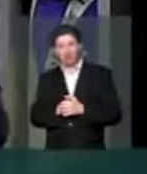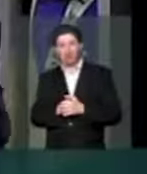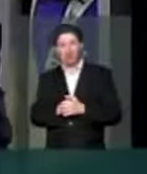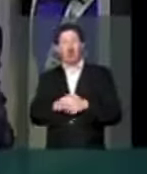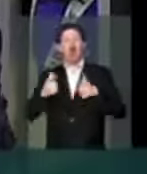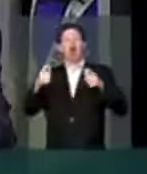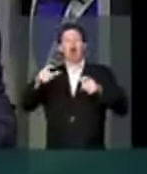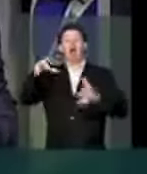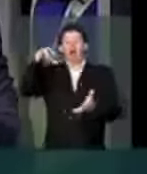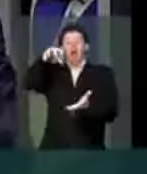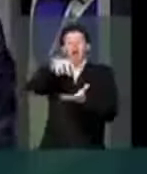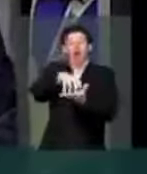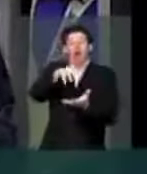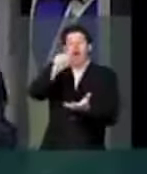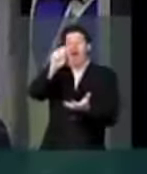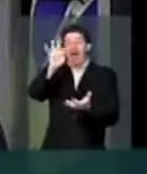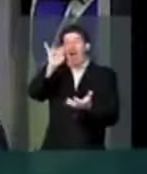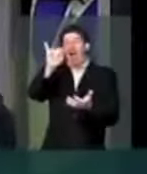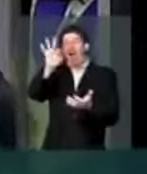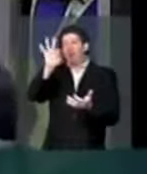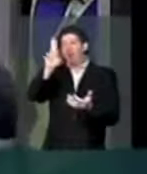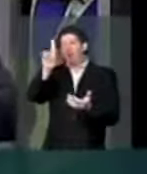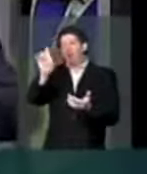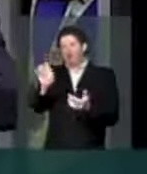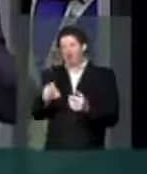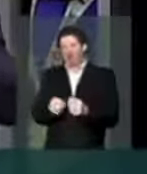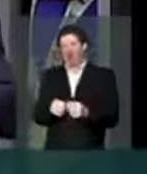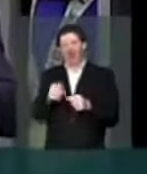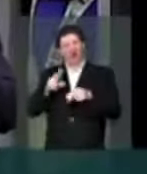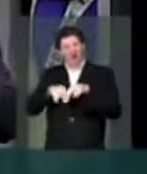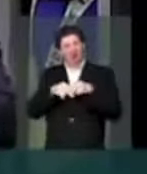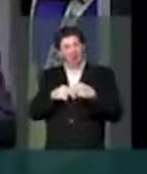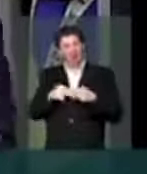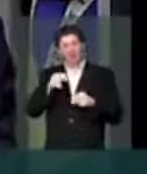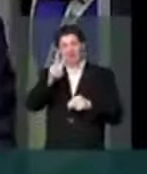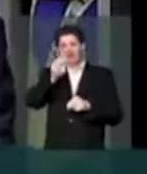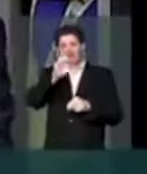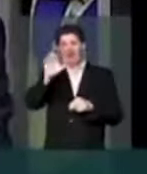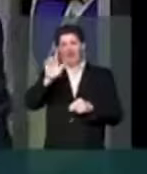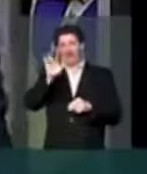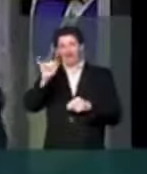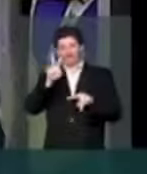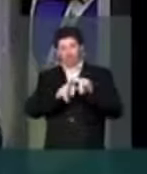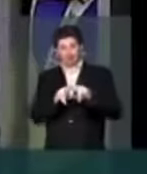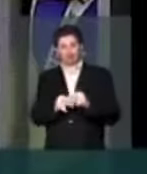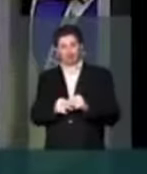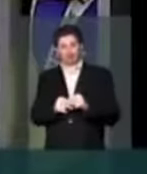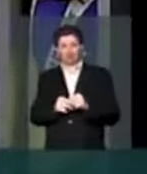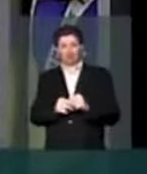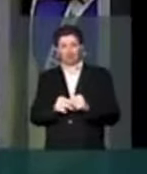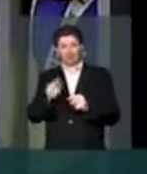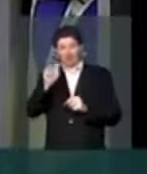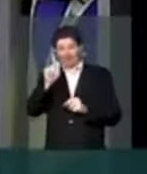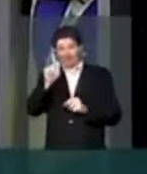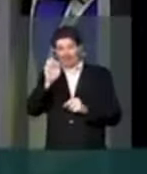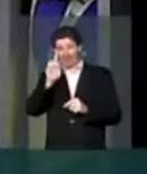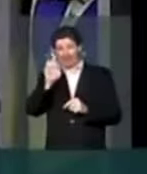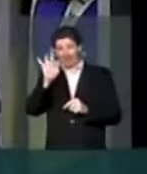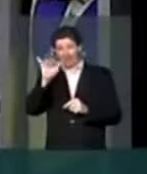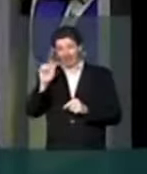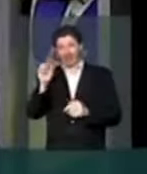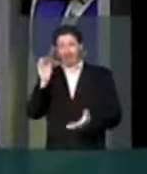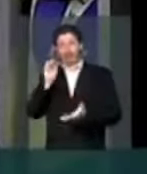está localizada a gráfica Atitude? Motivo da prisão do seu João Vaccari. A gráfica Atitude